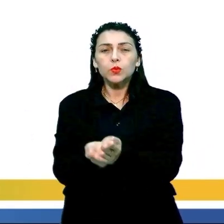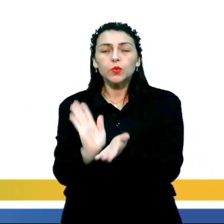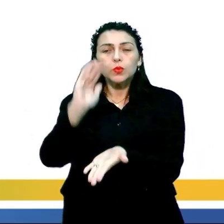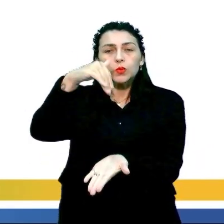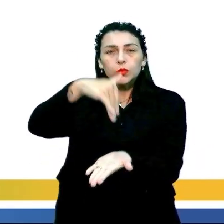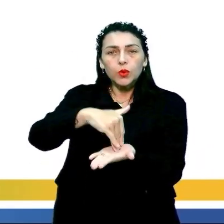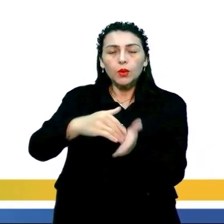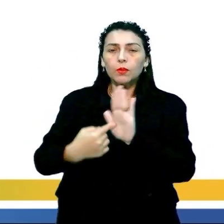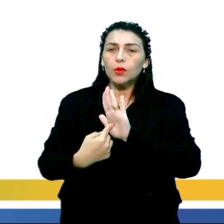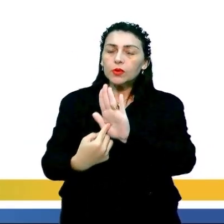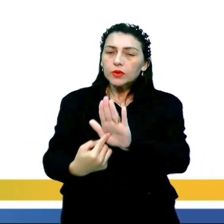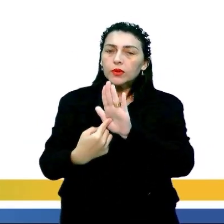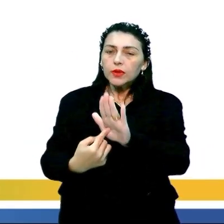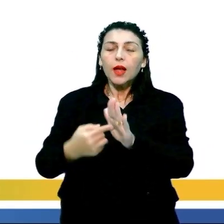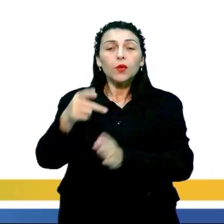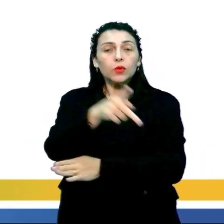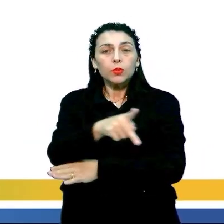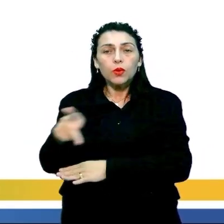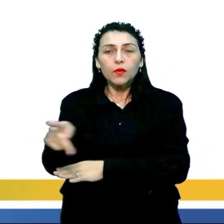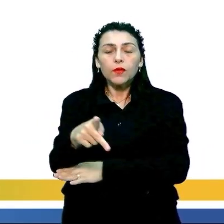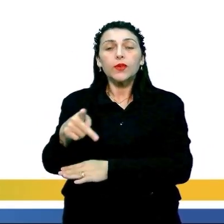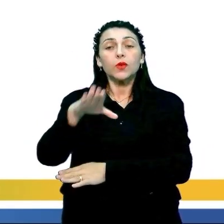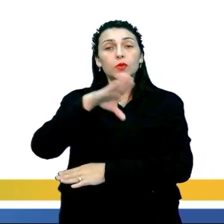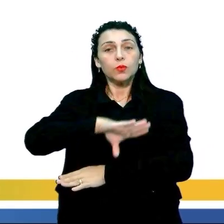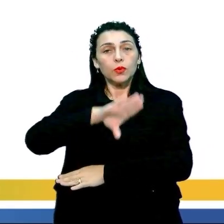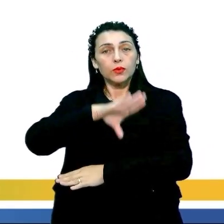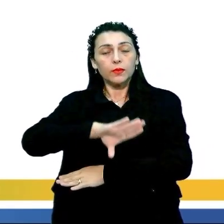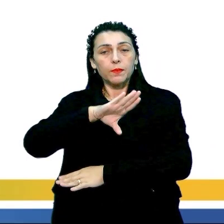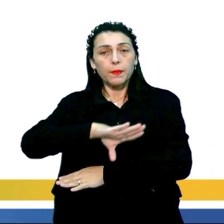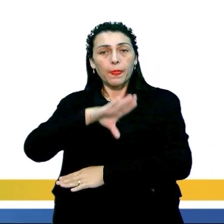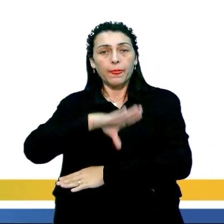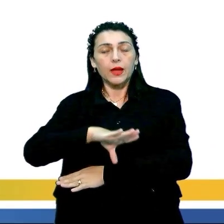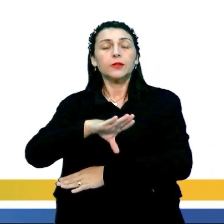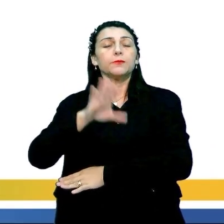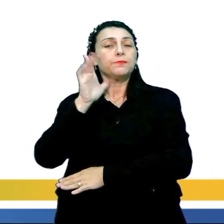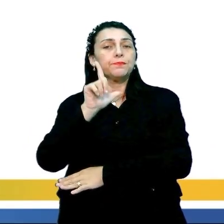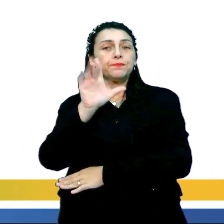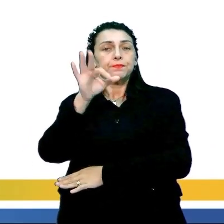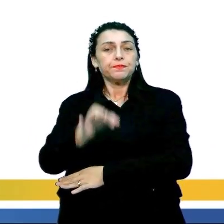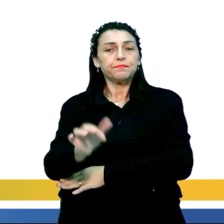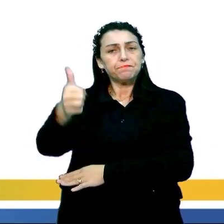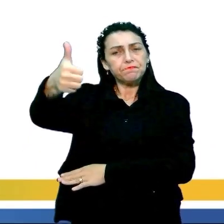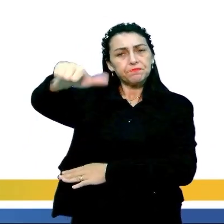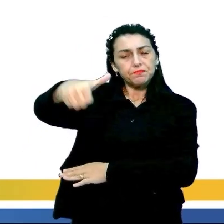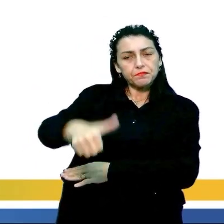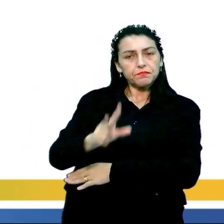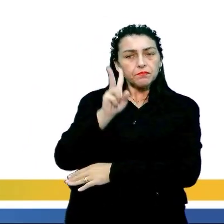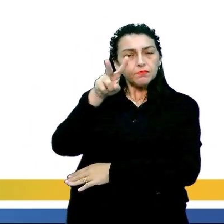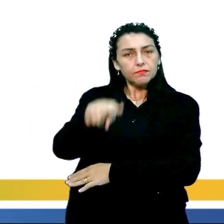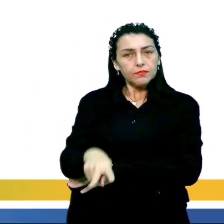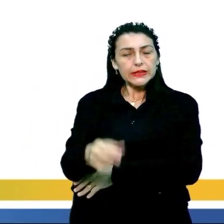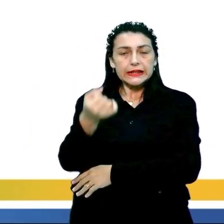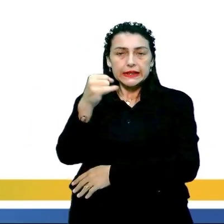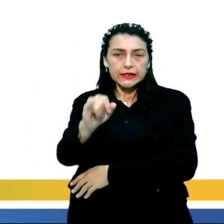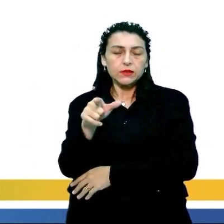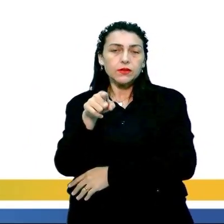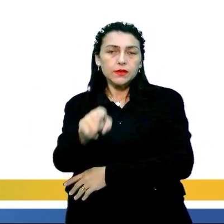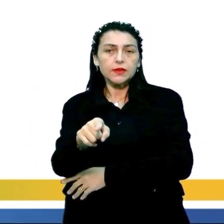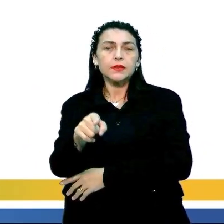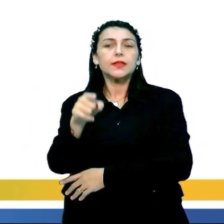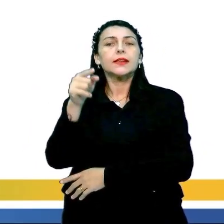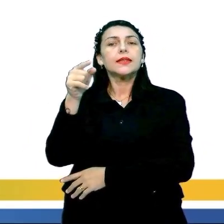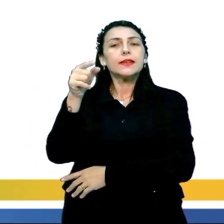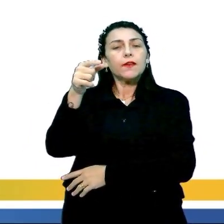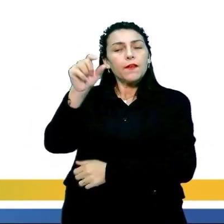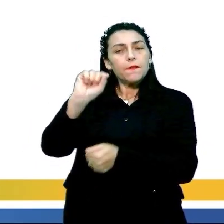conclusão, mostrar aí ao seu professor de língua portuguesa, e com certeza ele vai avaliar e verificar se você